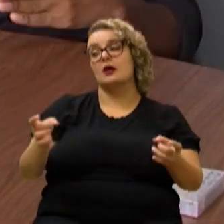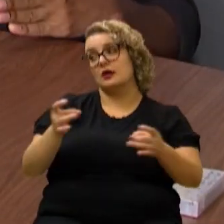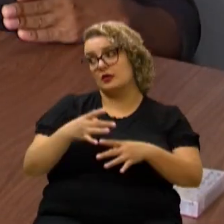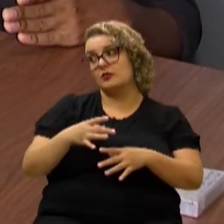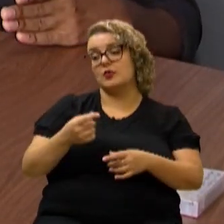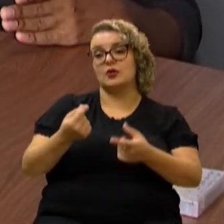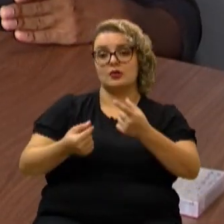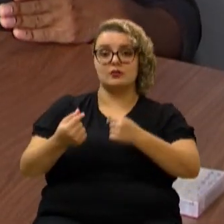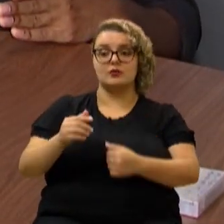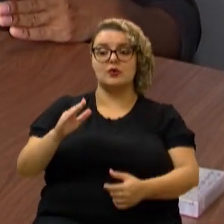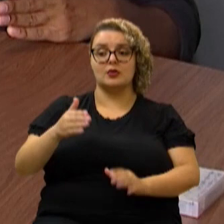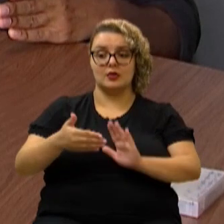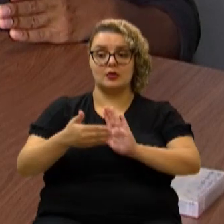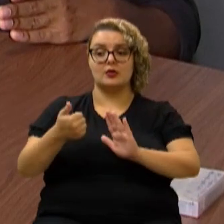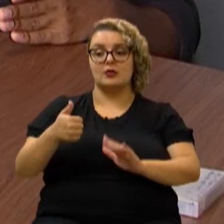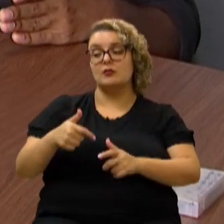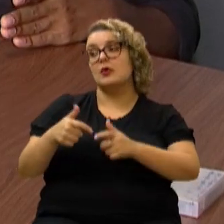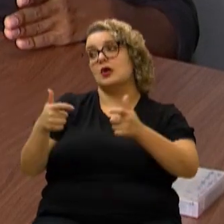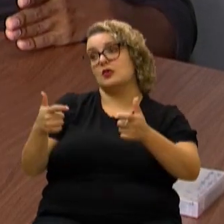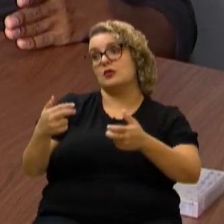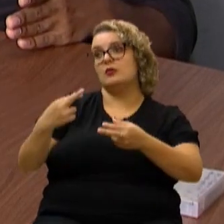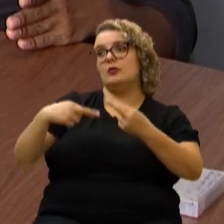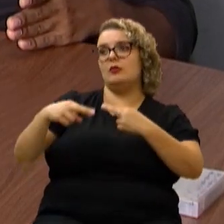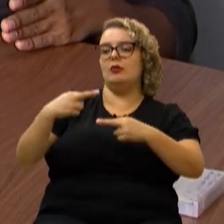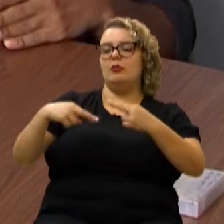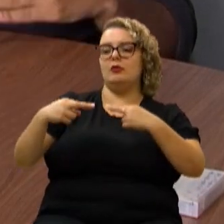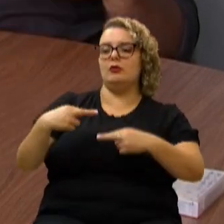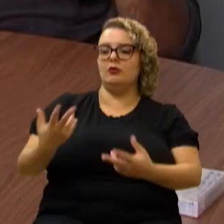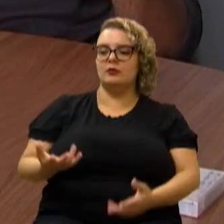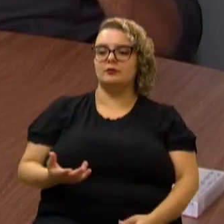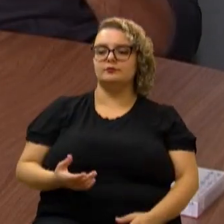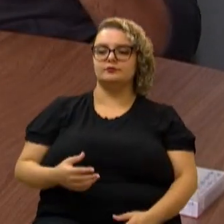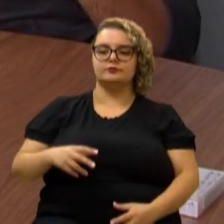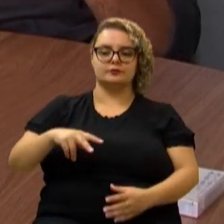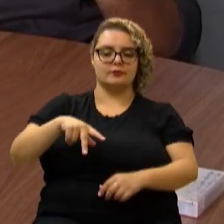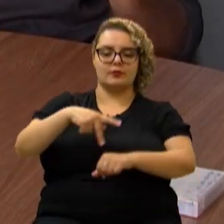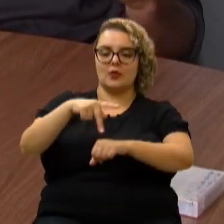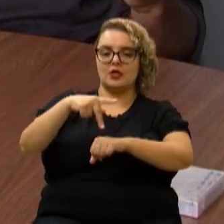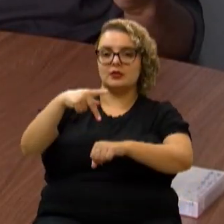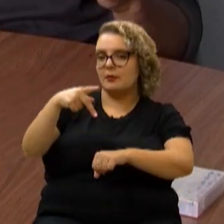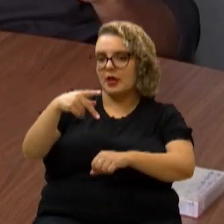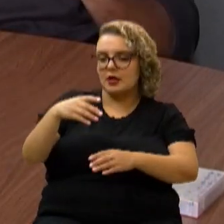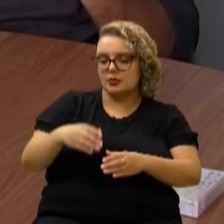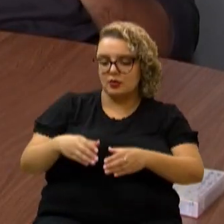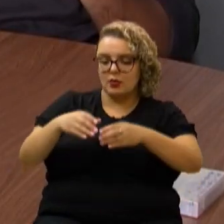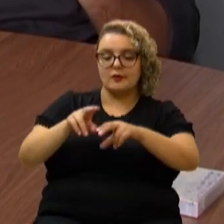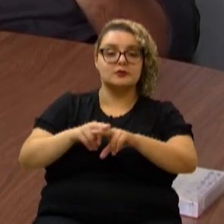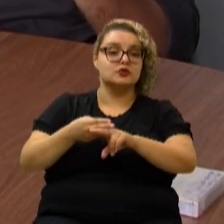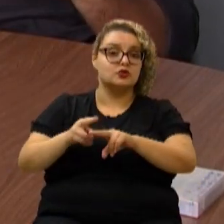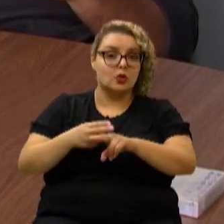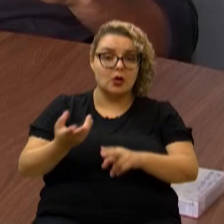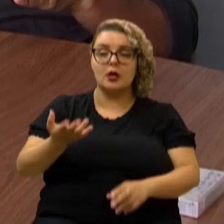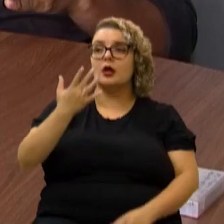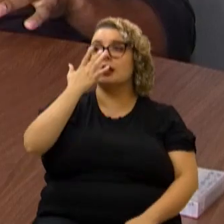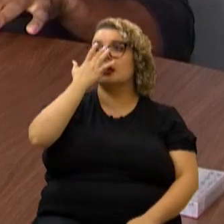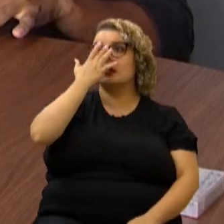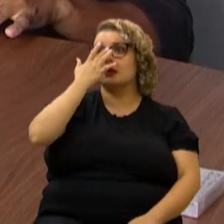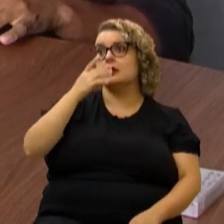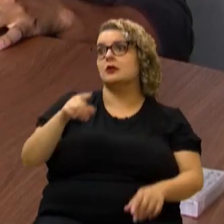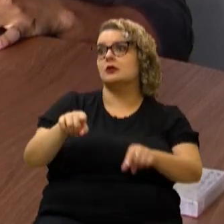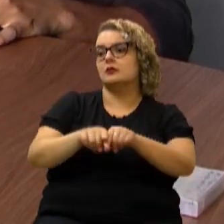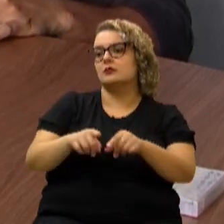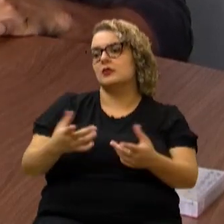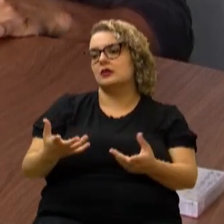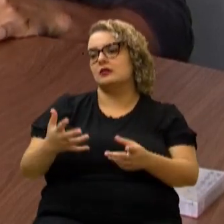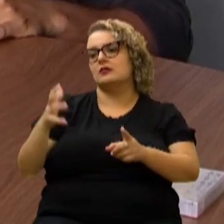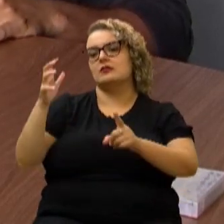presentes passar, acaba que o desconto é um pouco até maior com relação, por exemplo, ovo de Páscoa, etc. E é uma situação